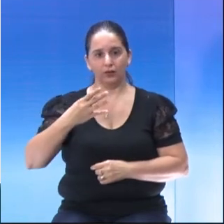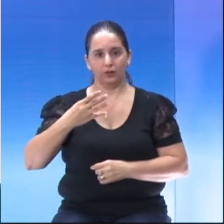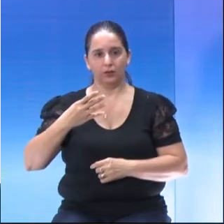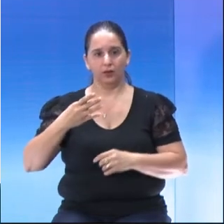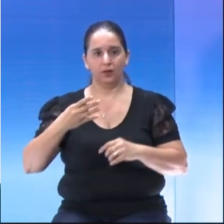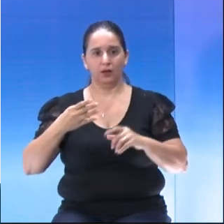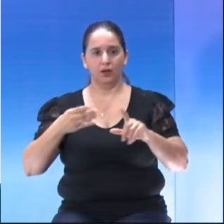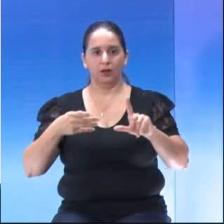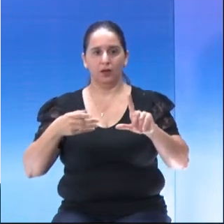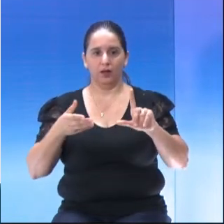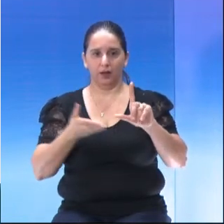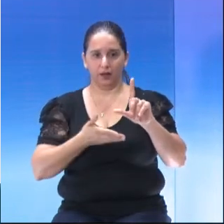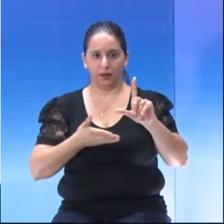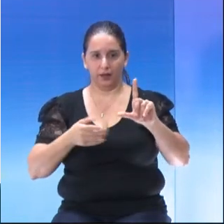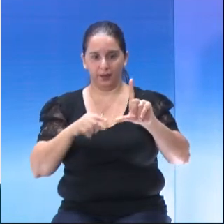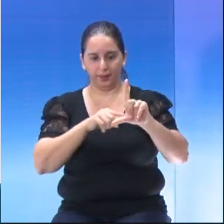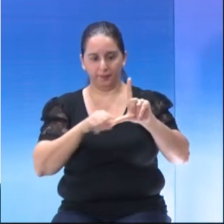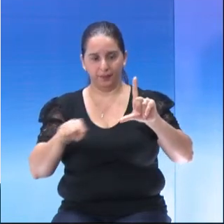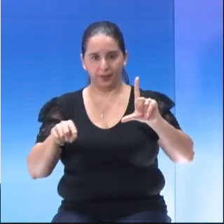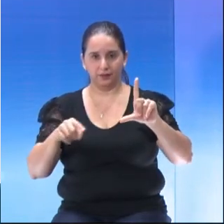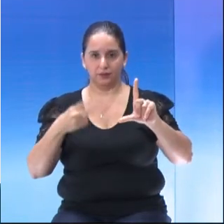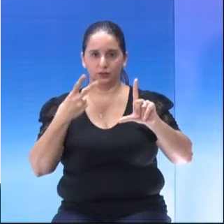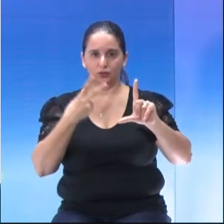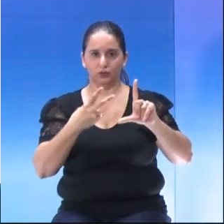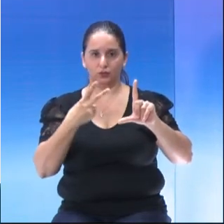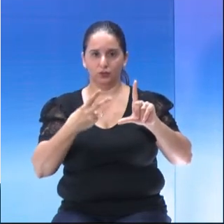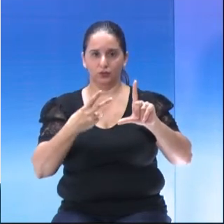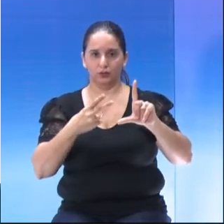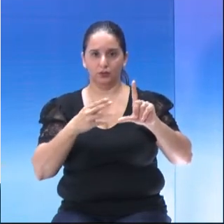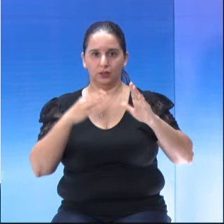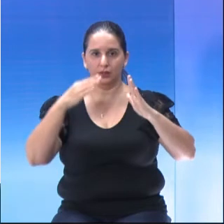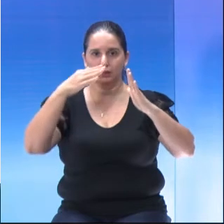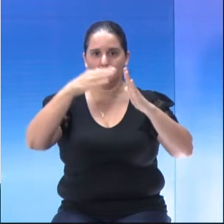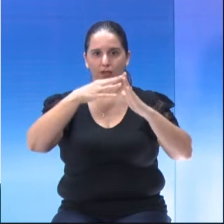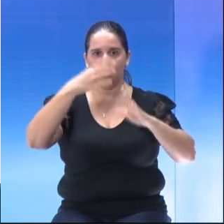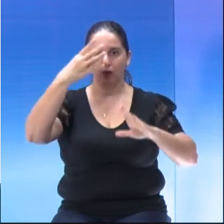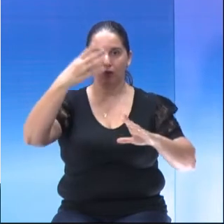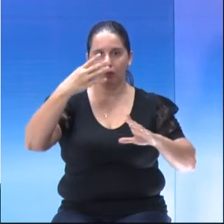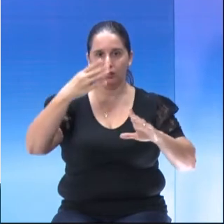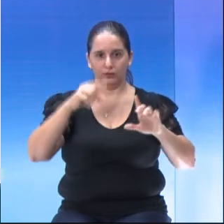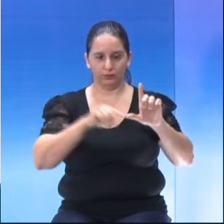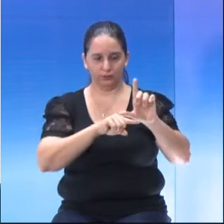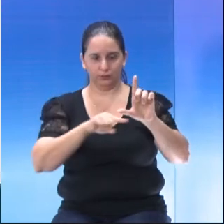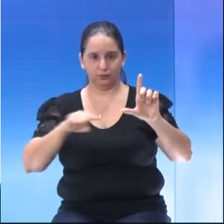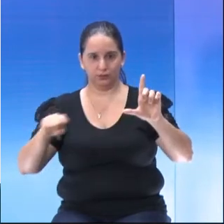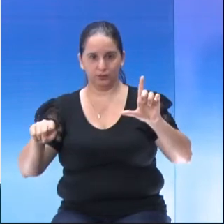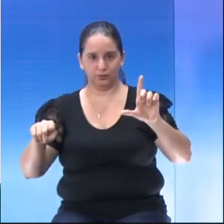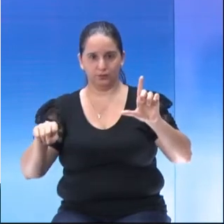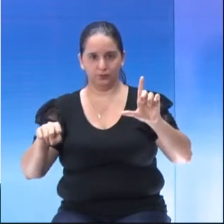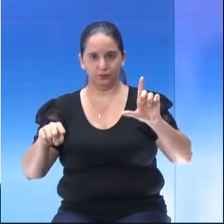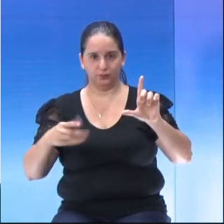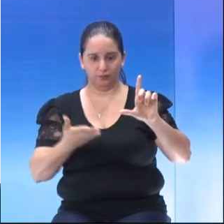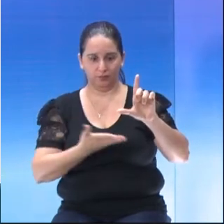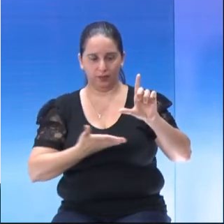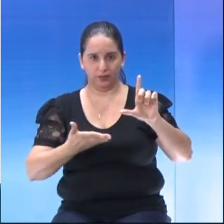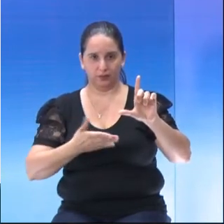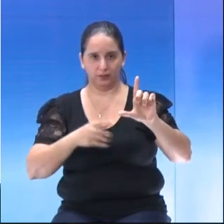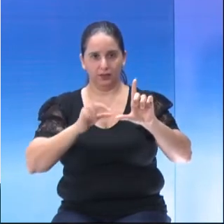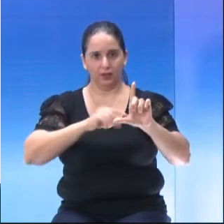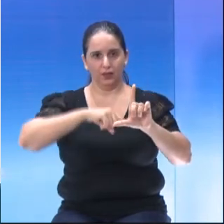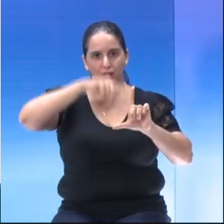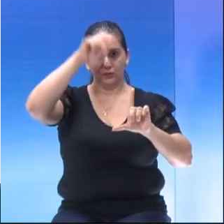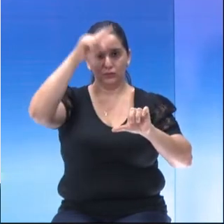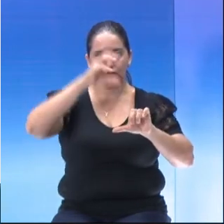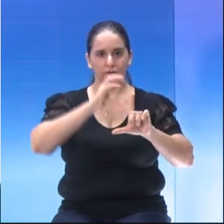base dele vale 2. Por quê? Porque ele vai do 2 até o 4. E a altura vale